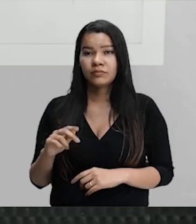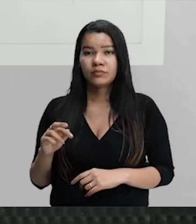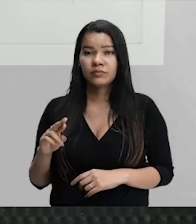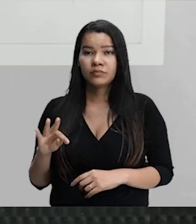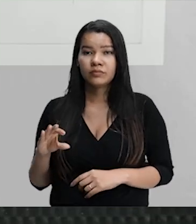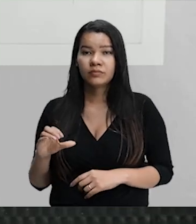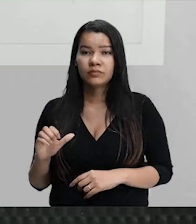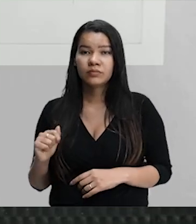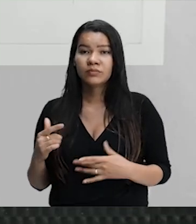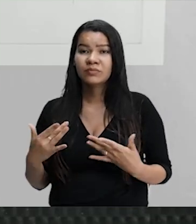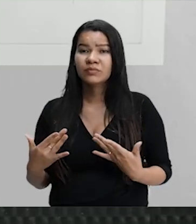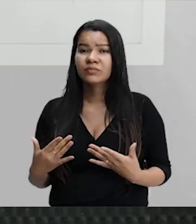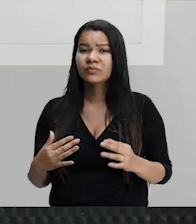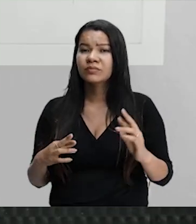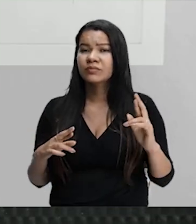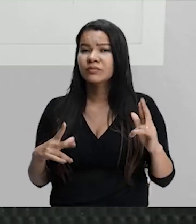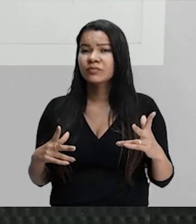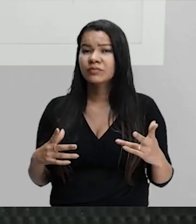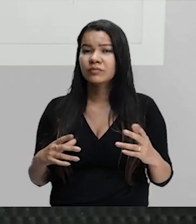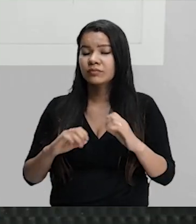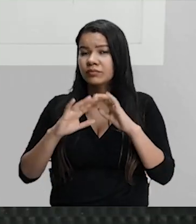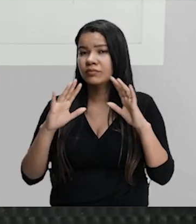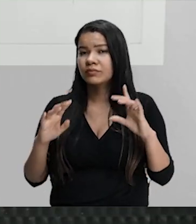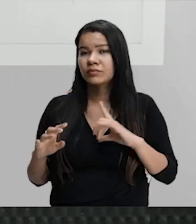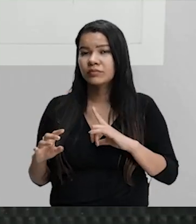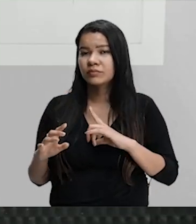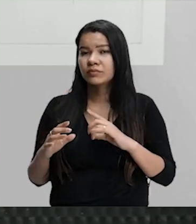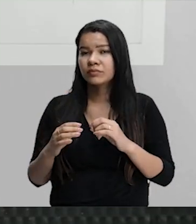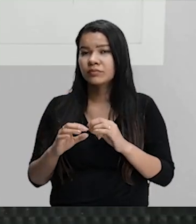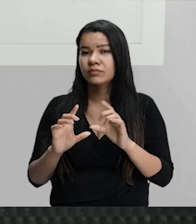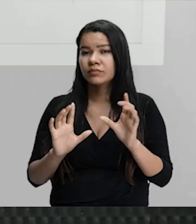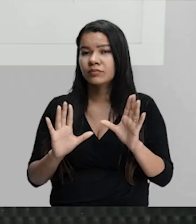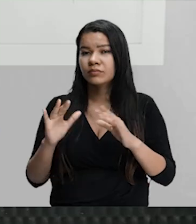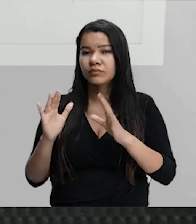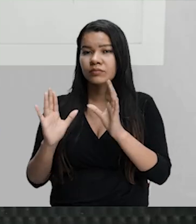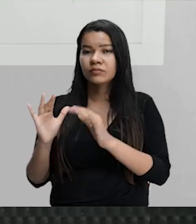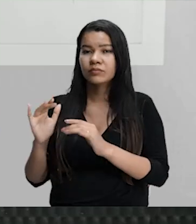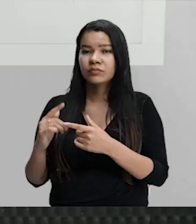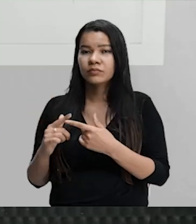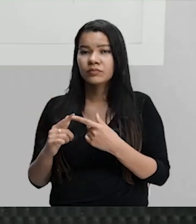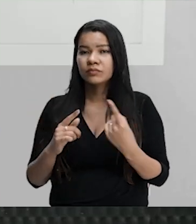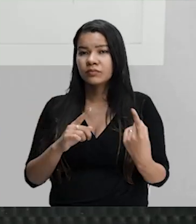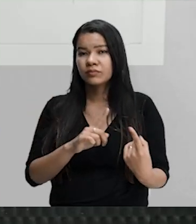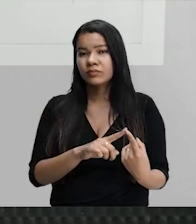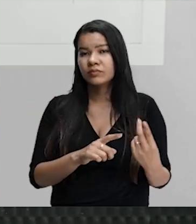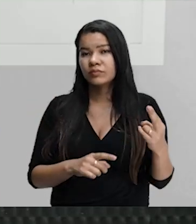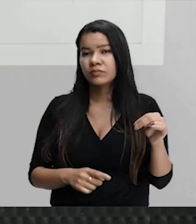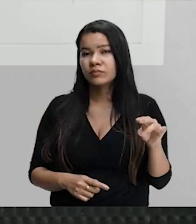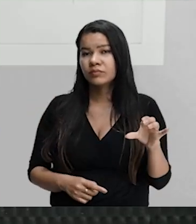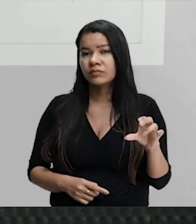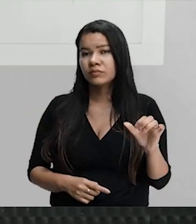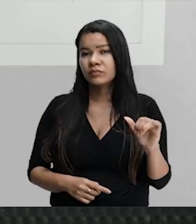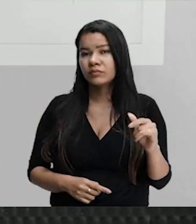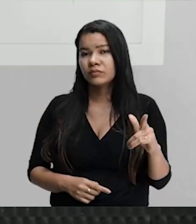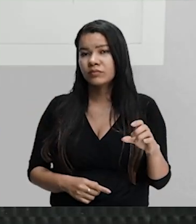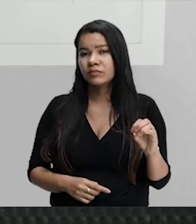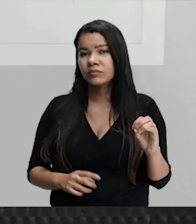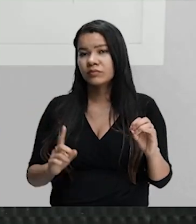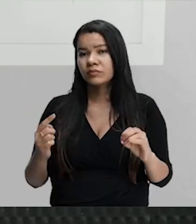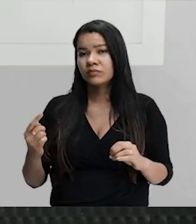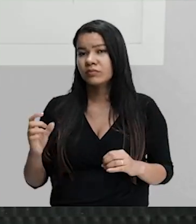entre eles? Logicamente que tem um tamanho, porque aqui é um núcleo atômico e ali é só um elétron. Tá, ok? E isso também vai